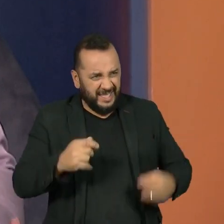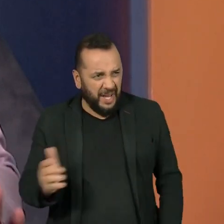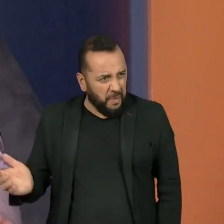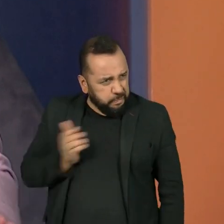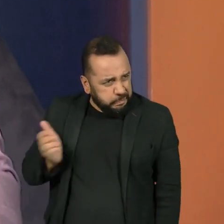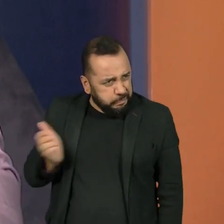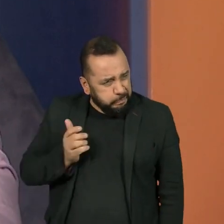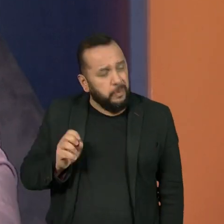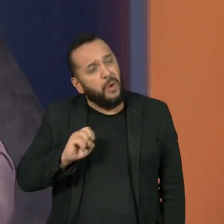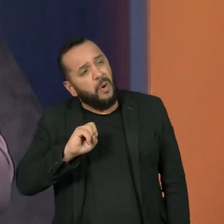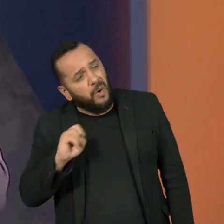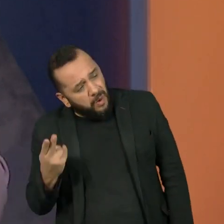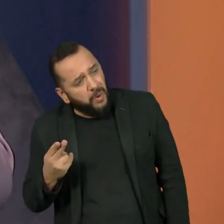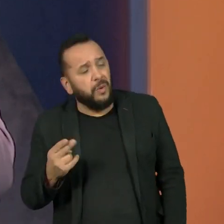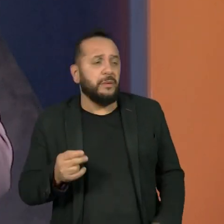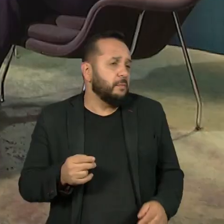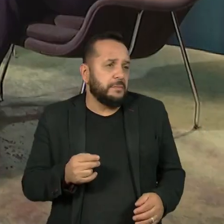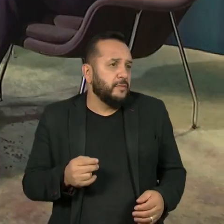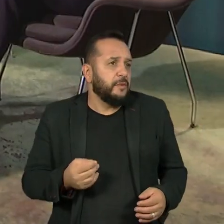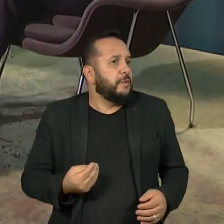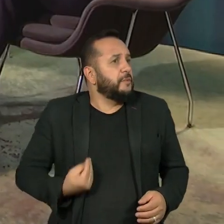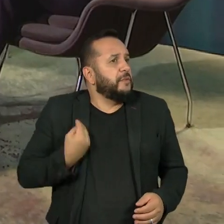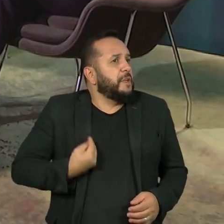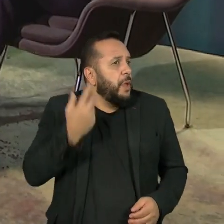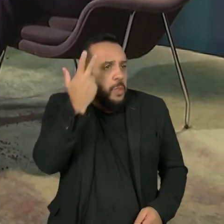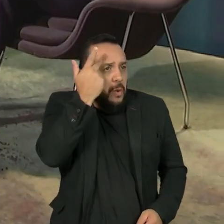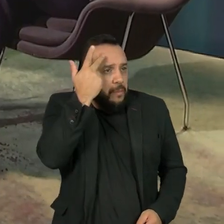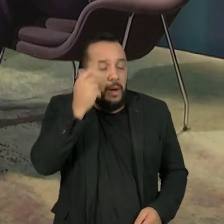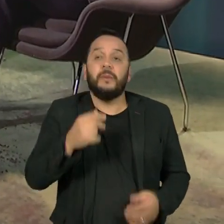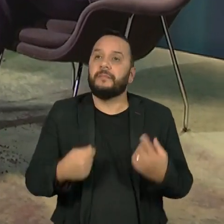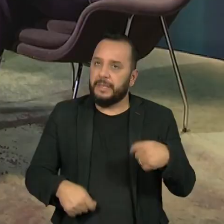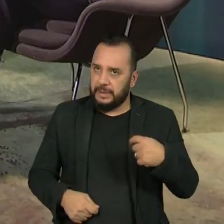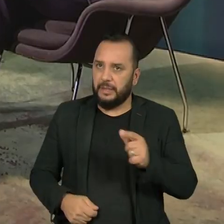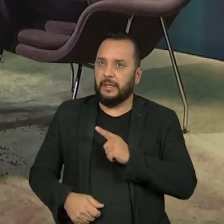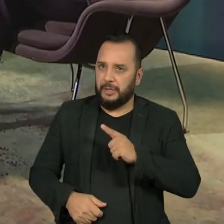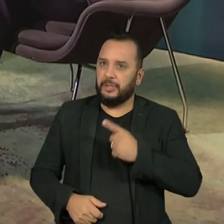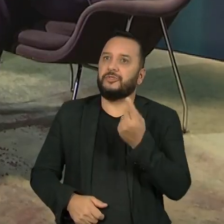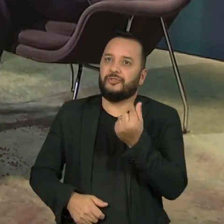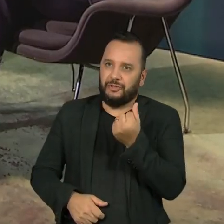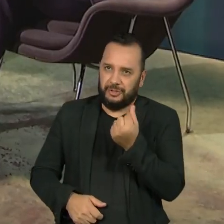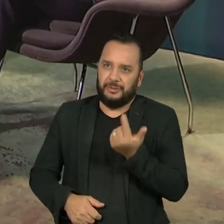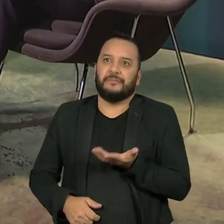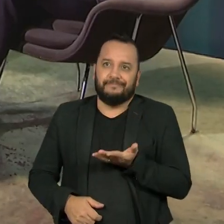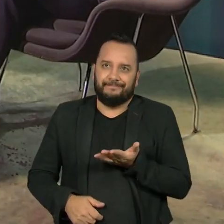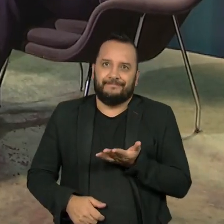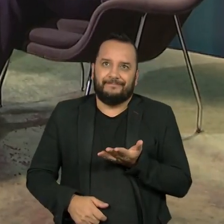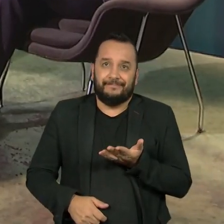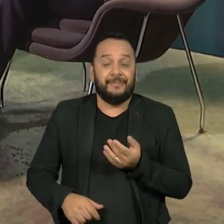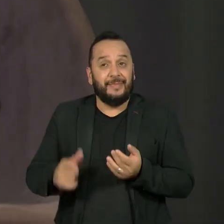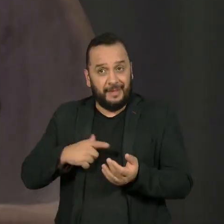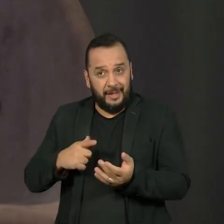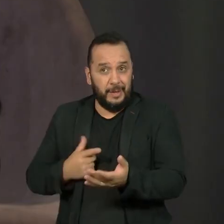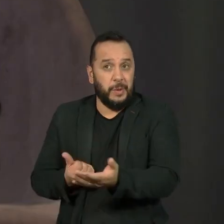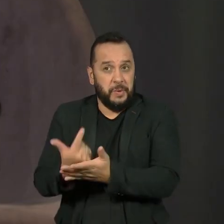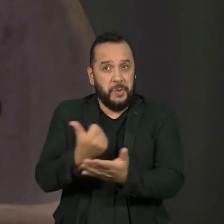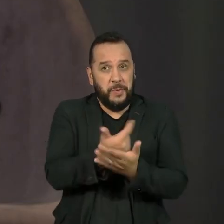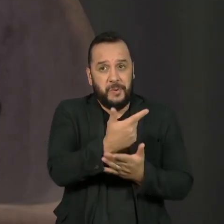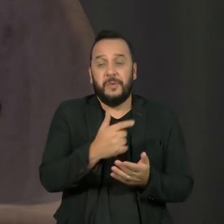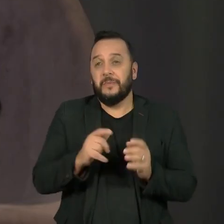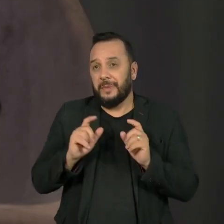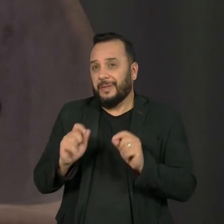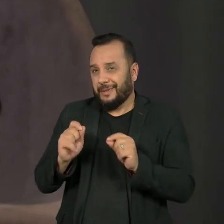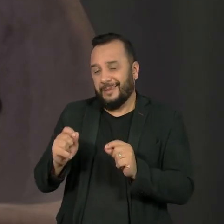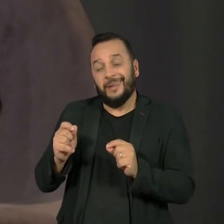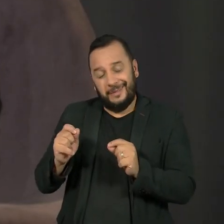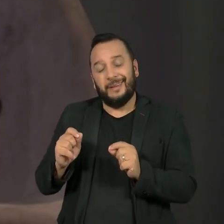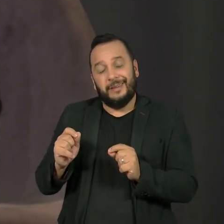estar também nele sem ter dinheiro algum? Não, tem que ter algum dinheiro. Algum dinheiro. Estamos falando de peças em um mercado realmente em que é